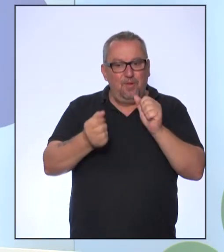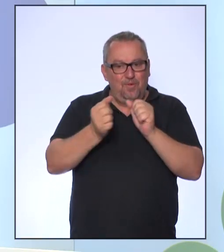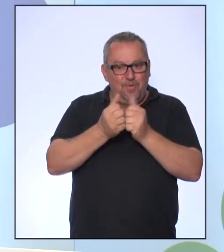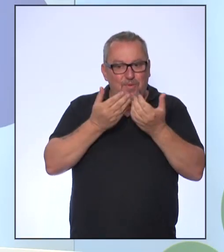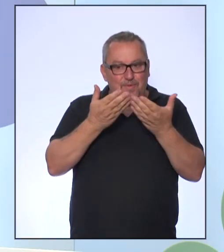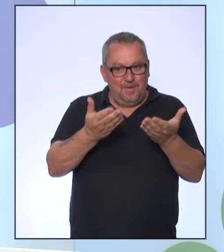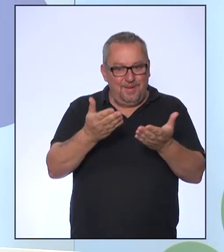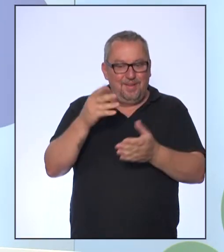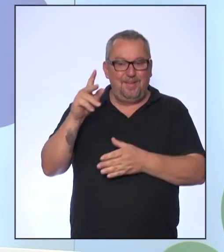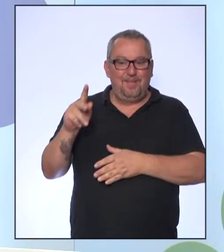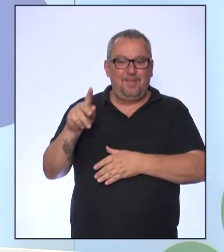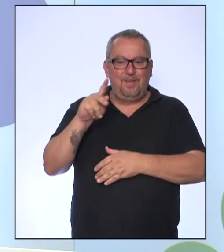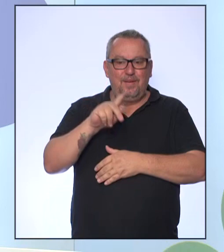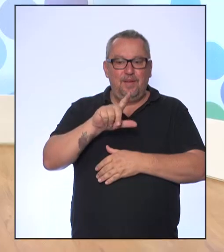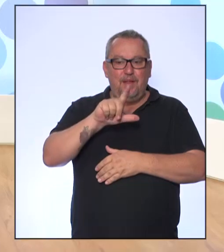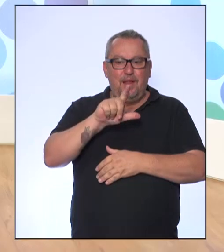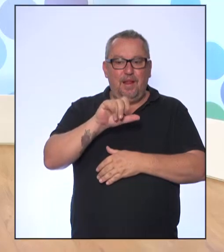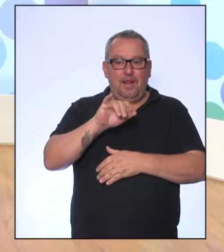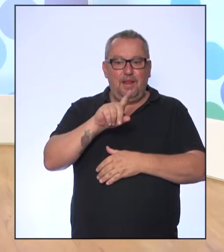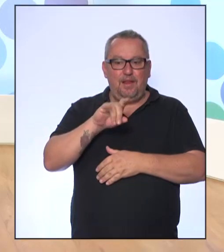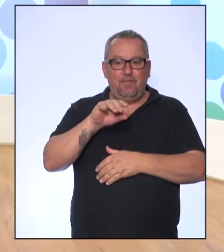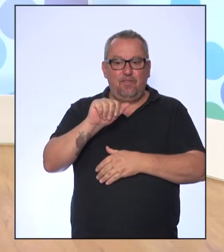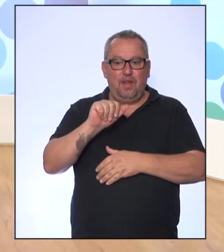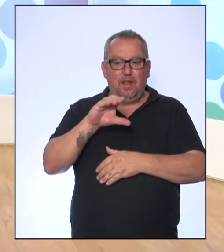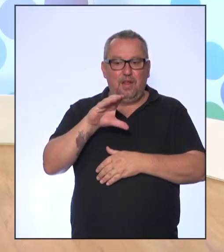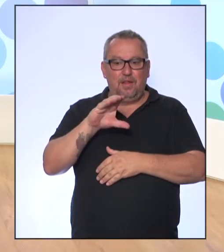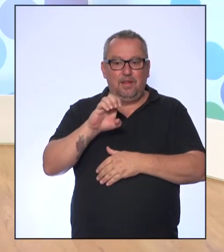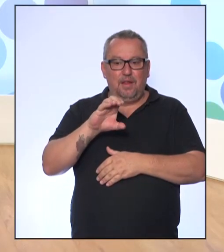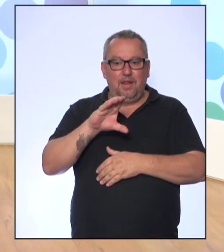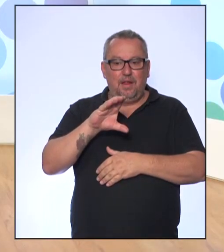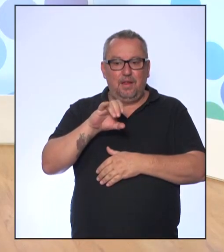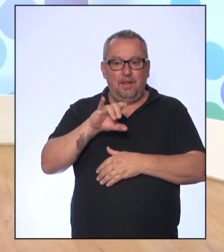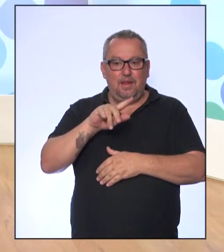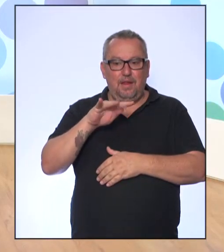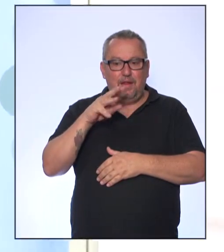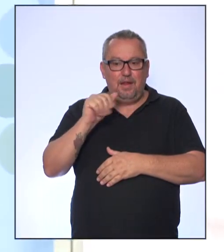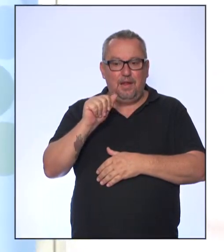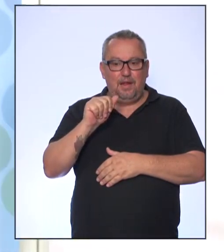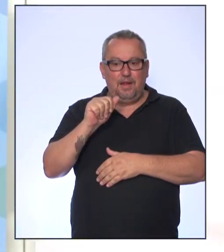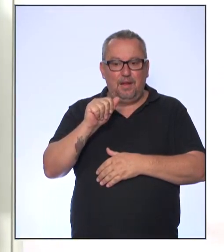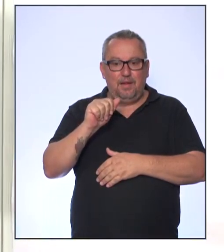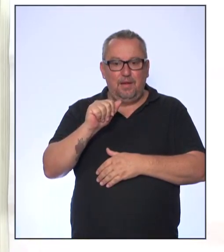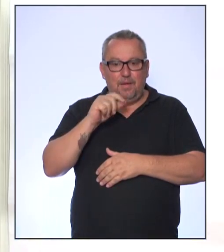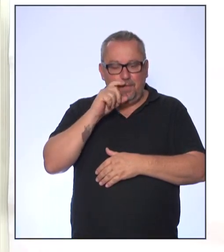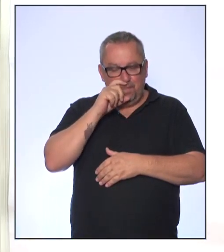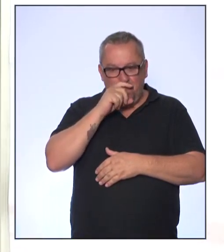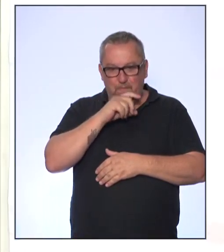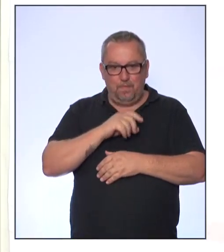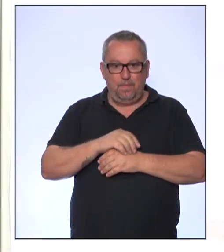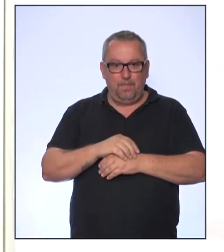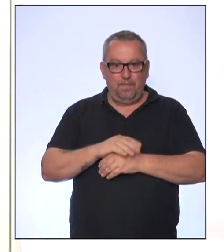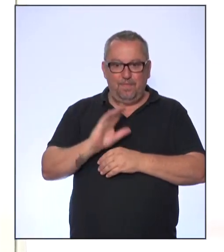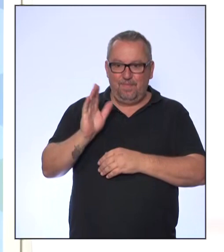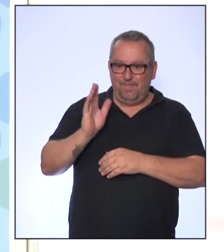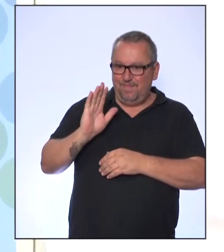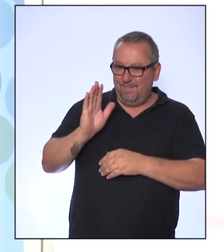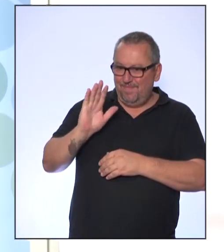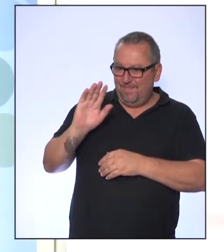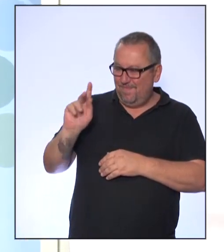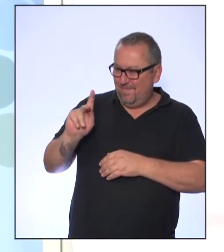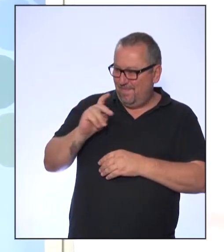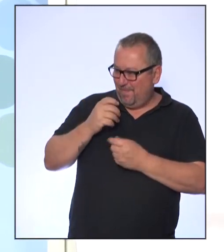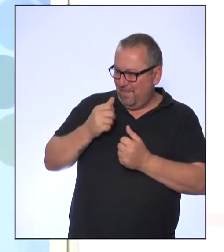É a professora Lídia Cecília, professora Cecília, que eu vou chamar ela durante o chat. Olá, professora.